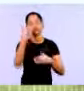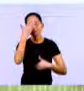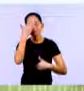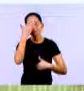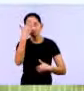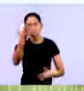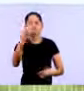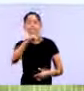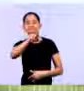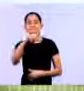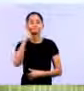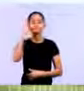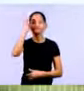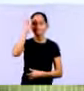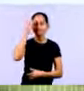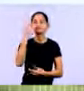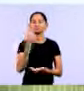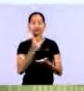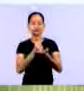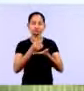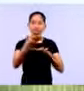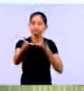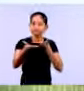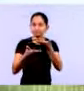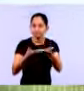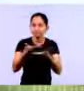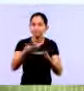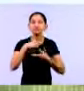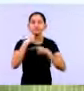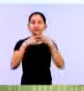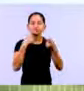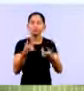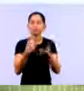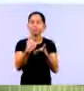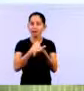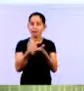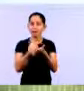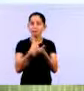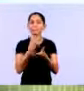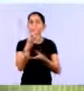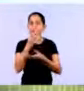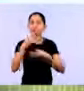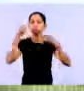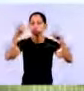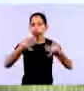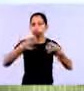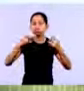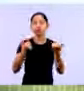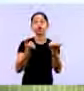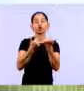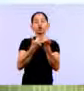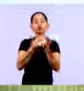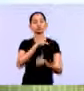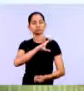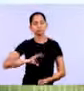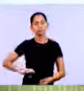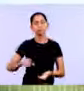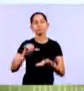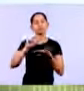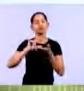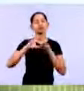agradecemos a compreensão, a colaboração, as dúvidas dos nossos alunos, dos tutores, dos coordenadores de